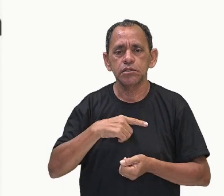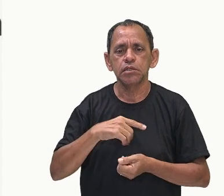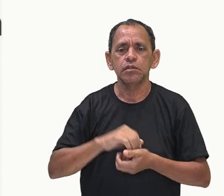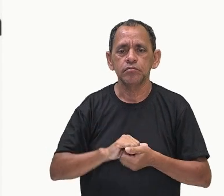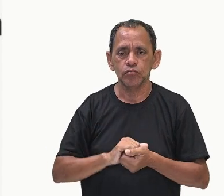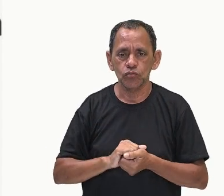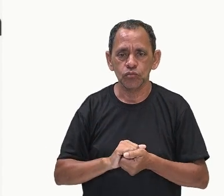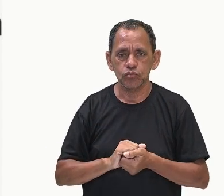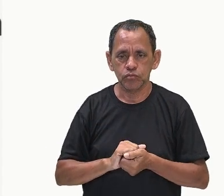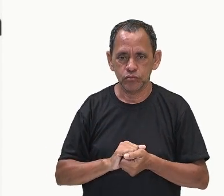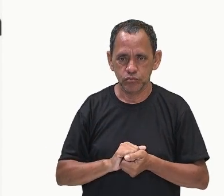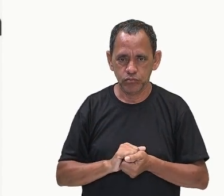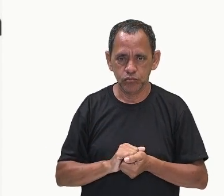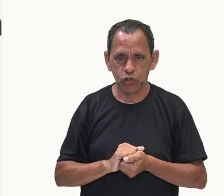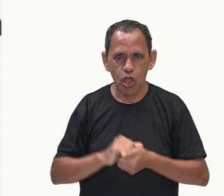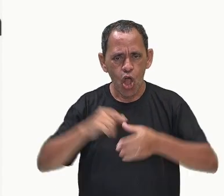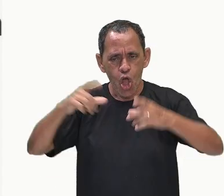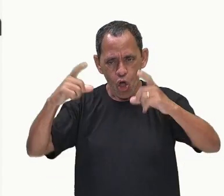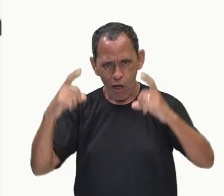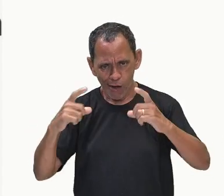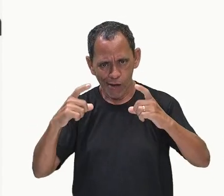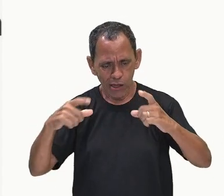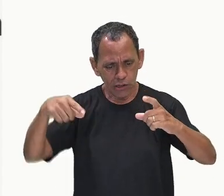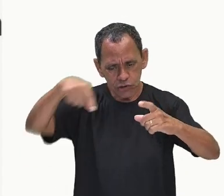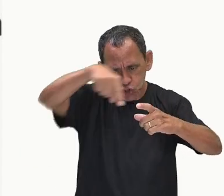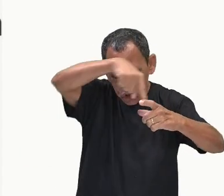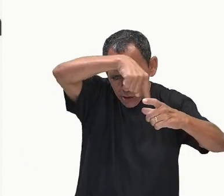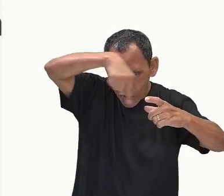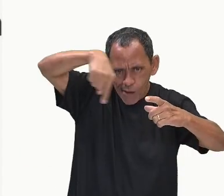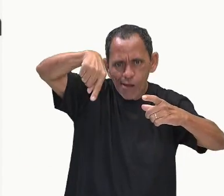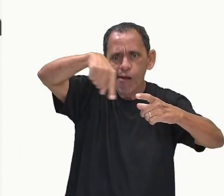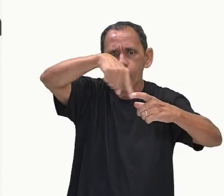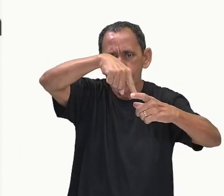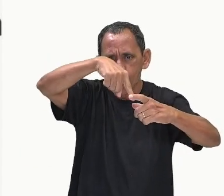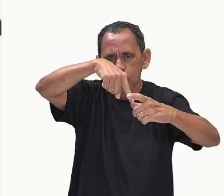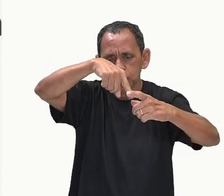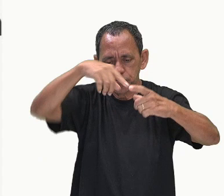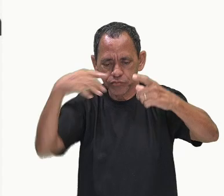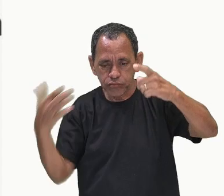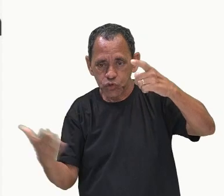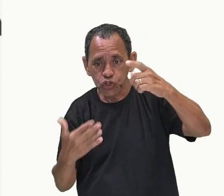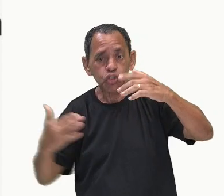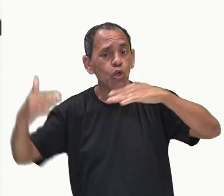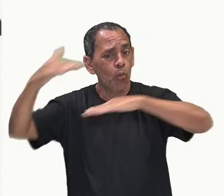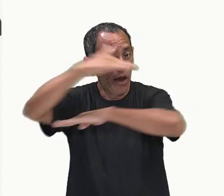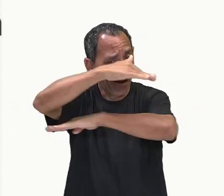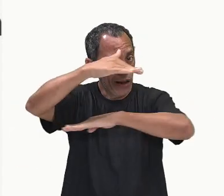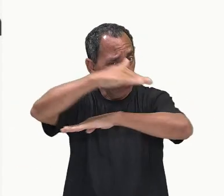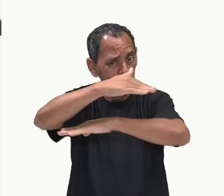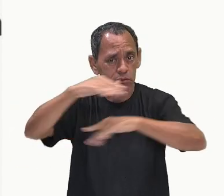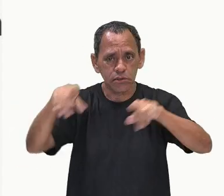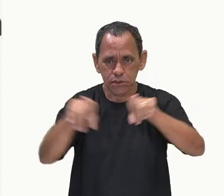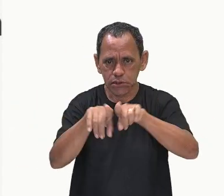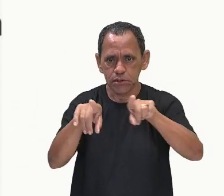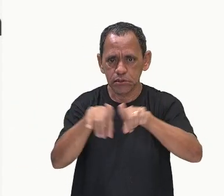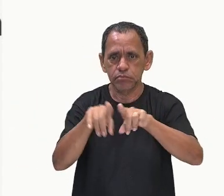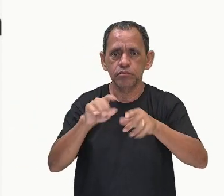circunferências congruentes em planos distintos e paralelos. Exatamente a